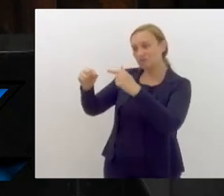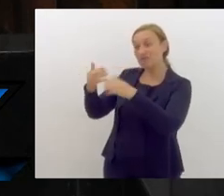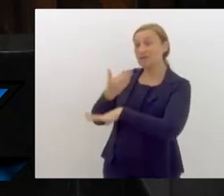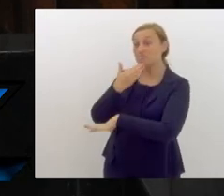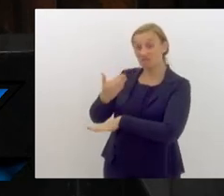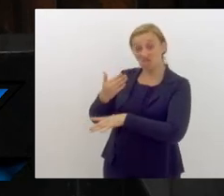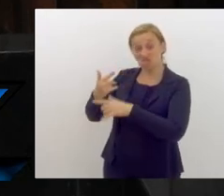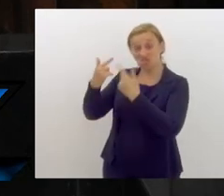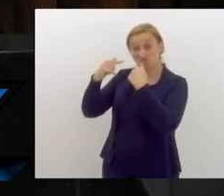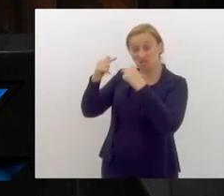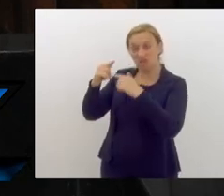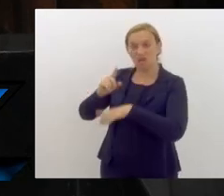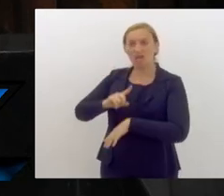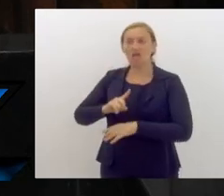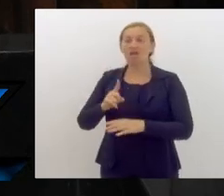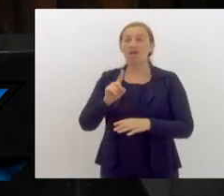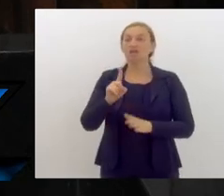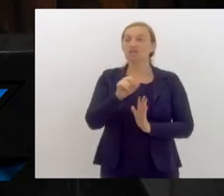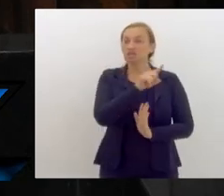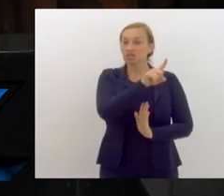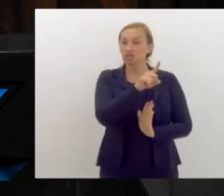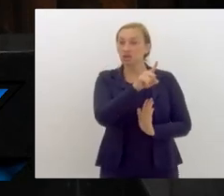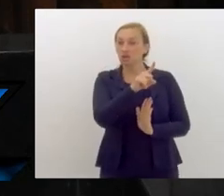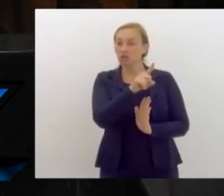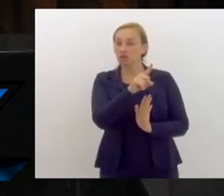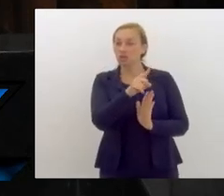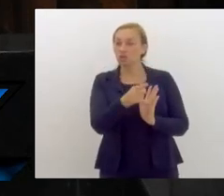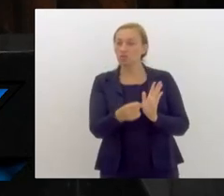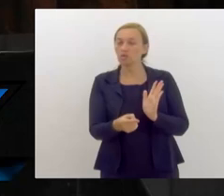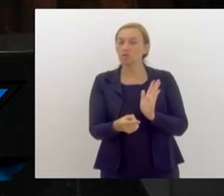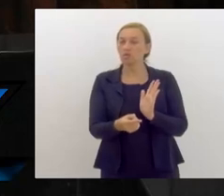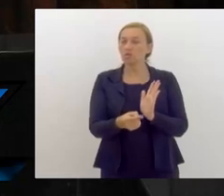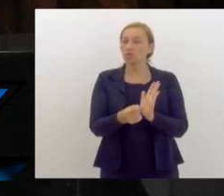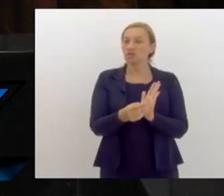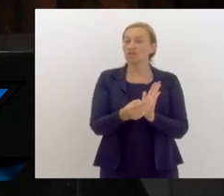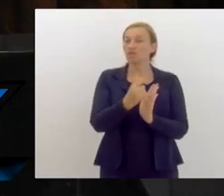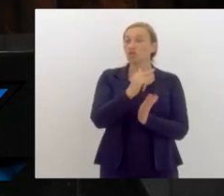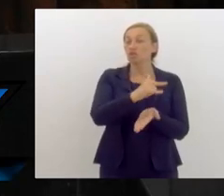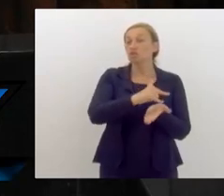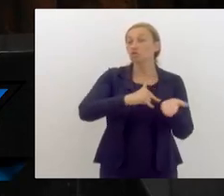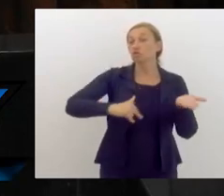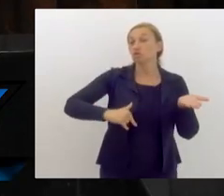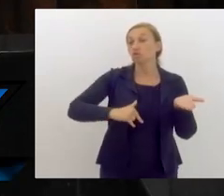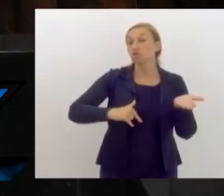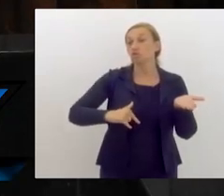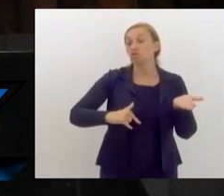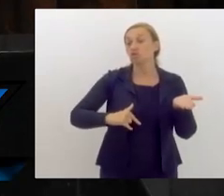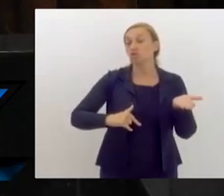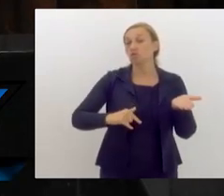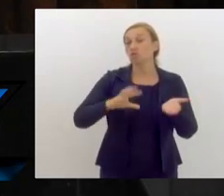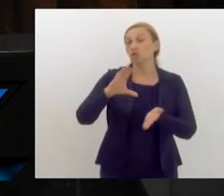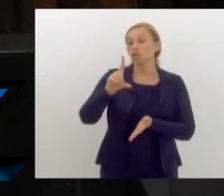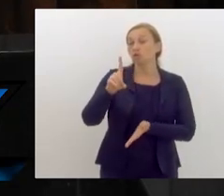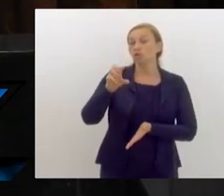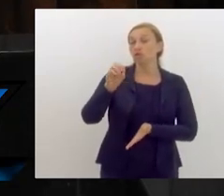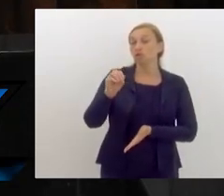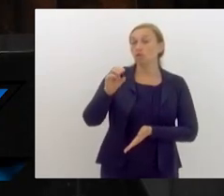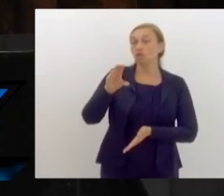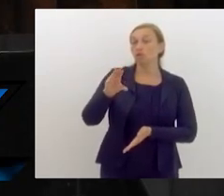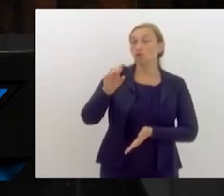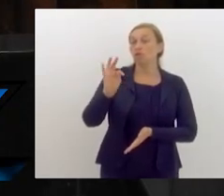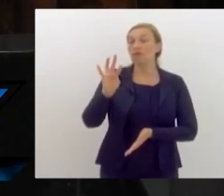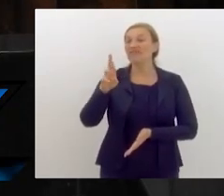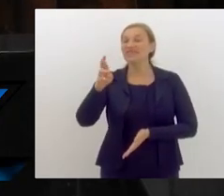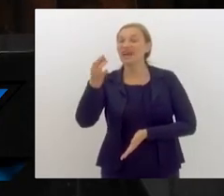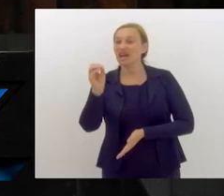eles estão fazendo um documentário com seu dinheiro de 80 mil reais uma minissérie